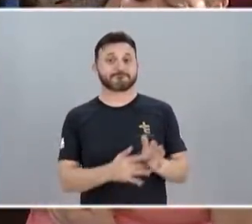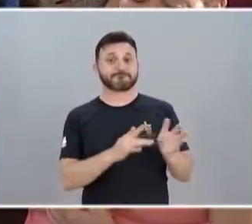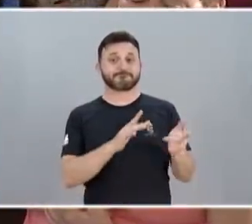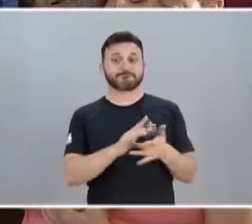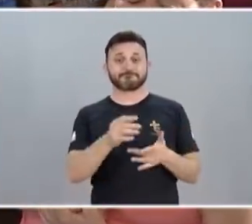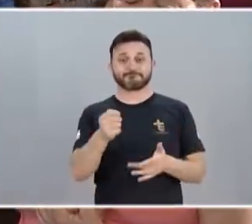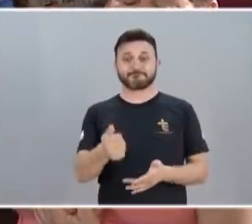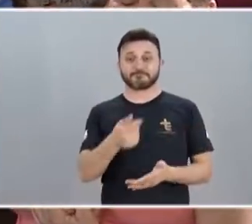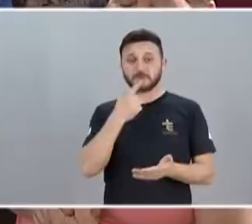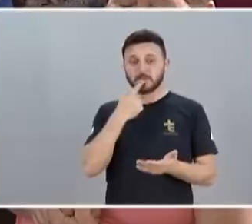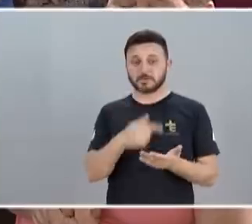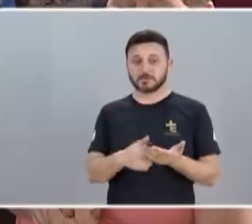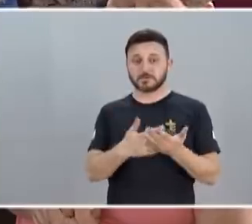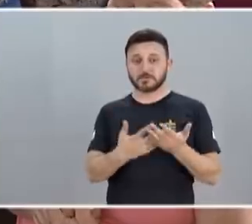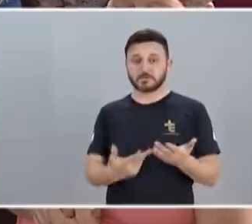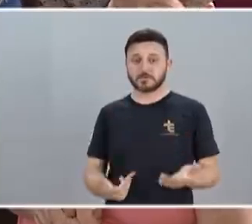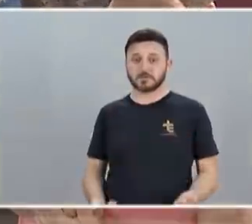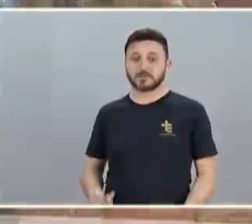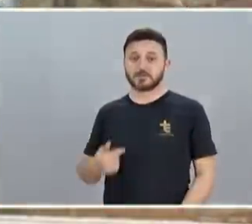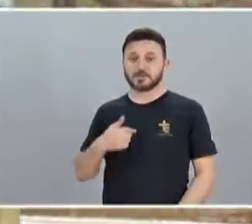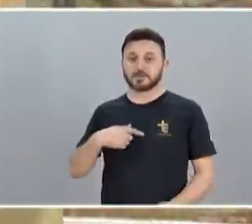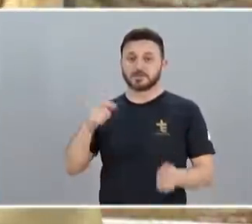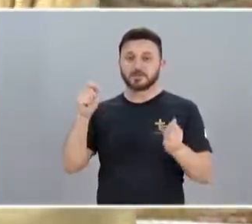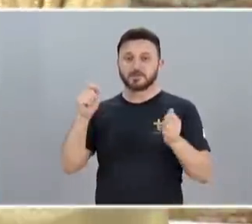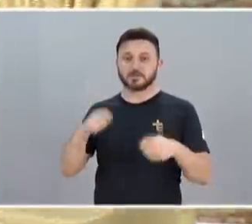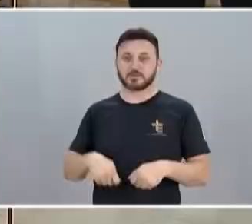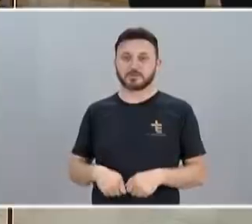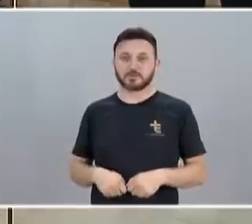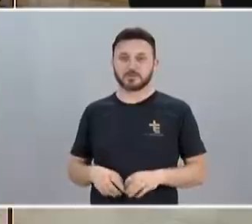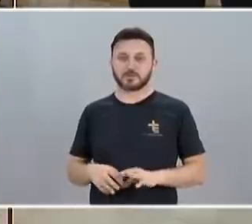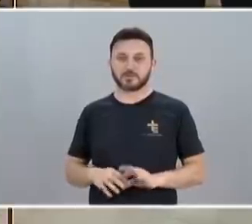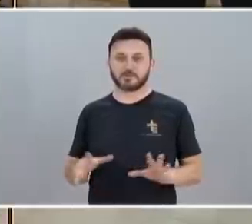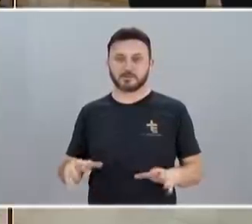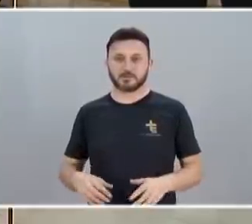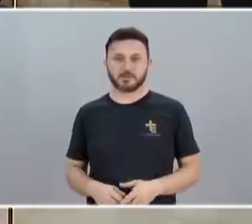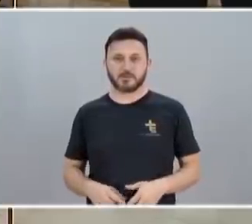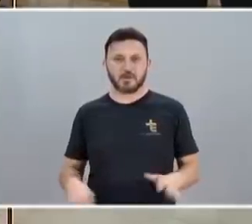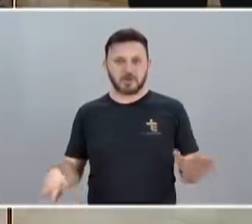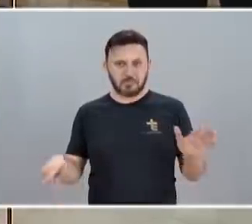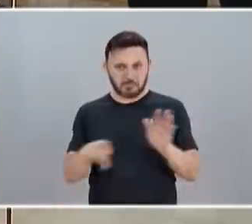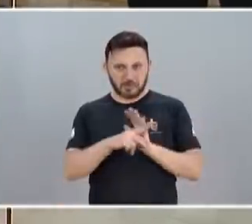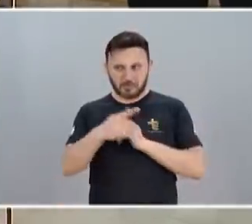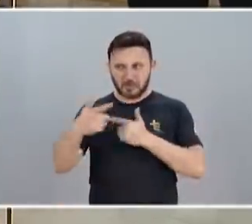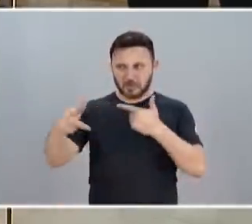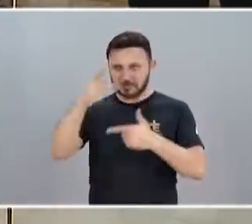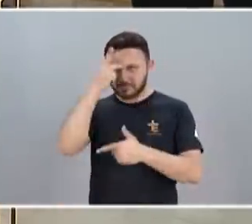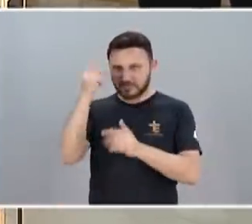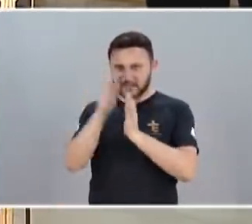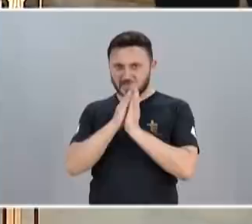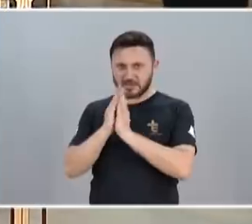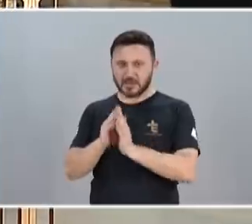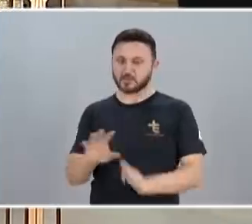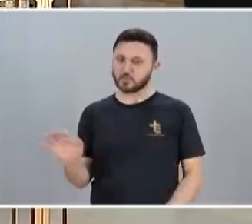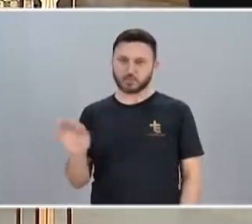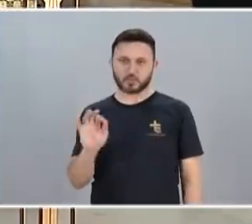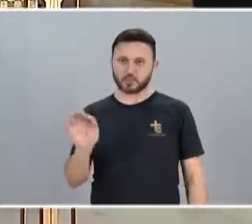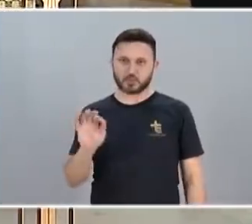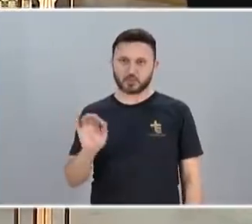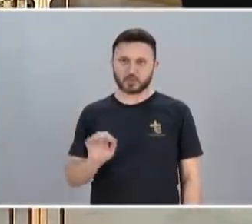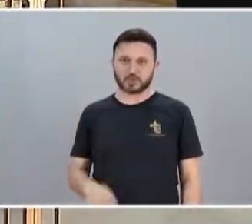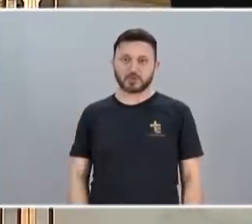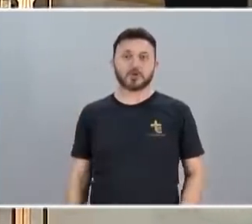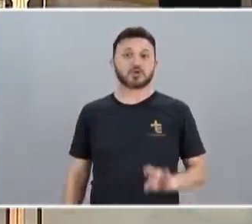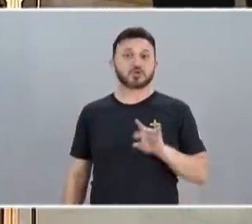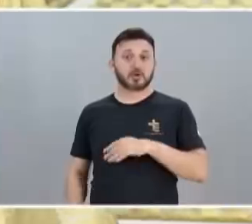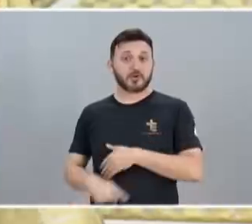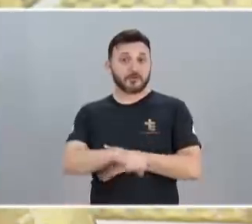do teu sangue. Não quero que cante para os outros. A oração universal já foi feita. É